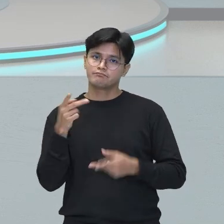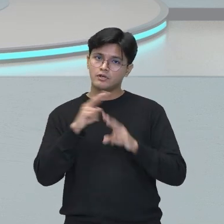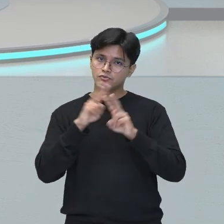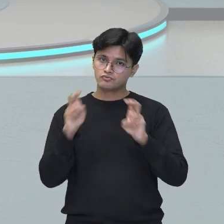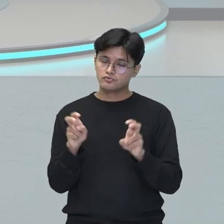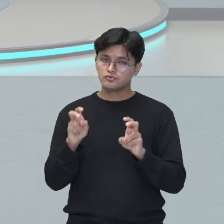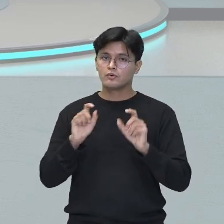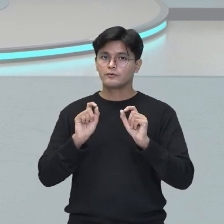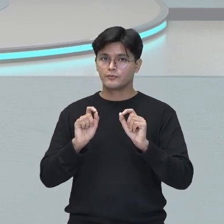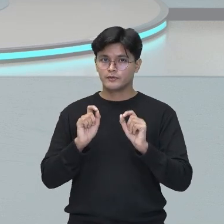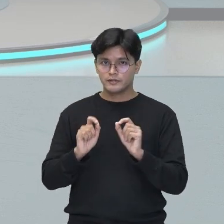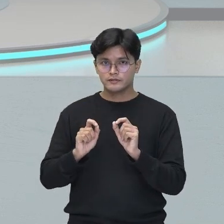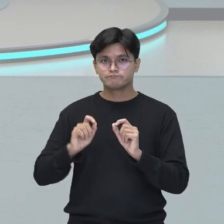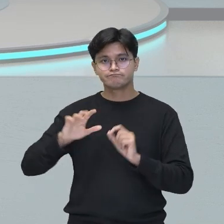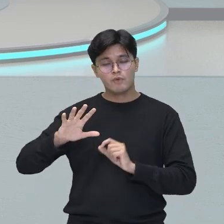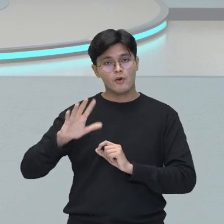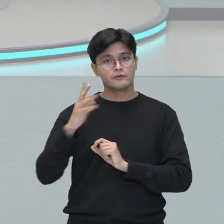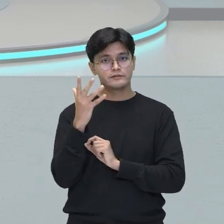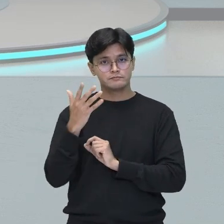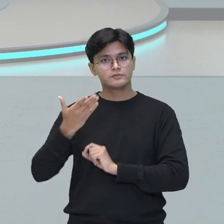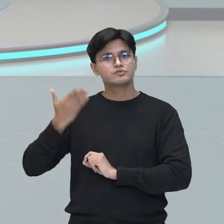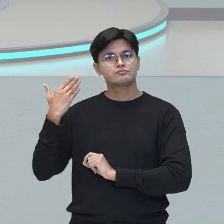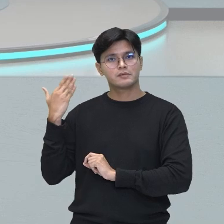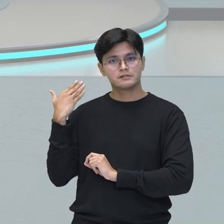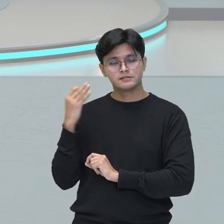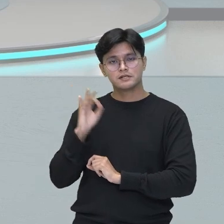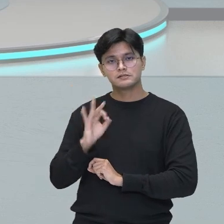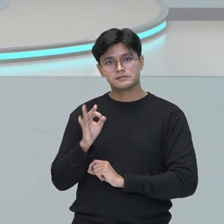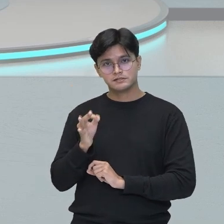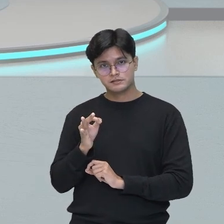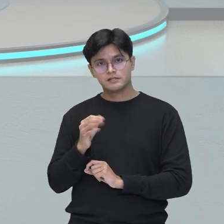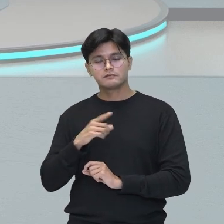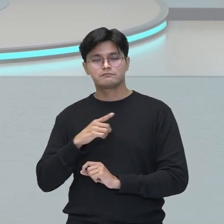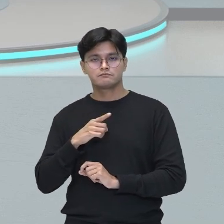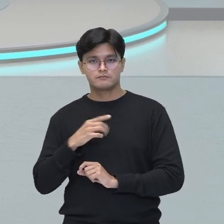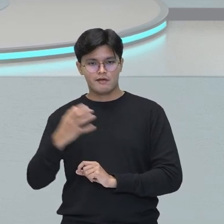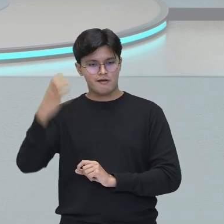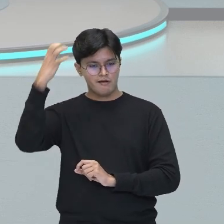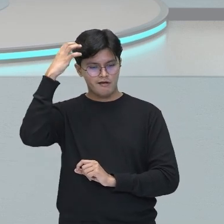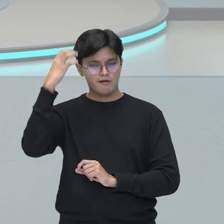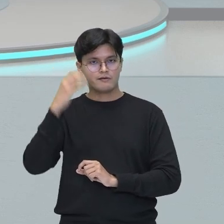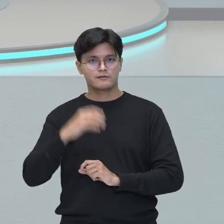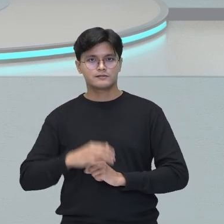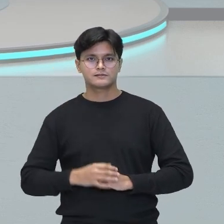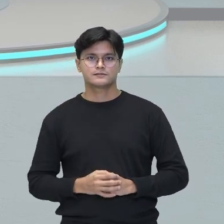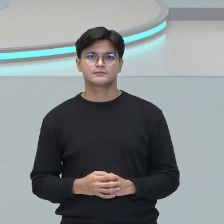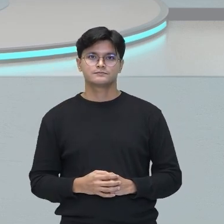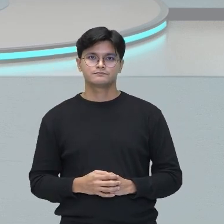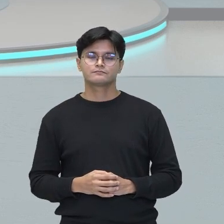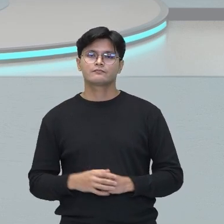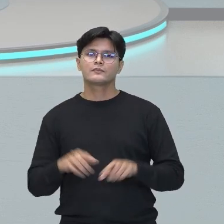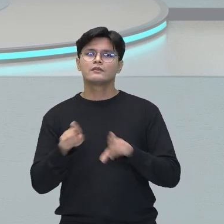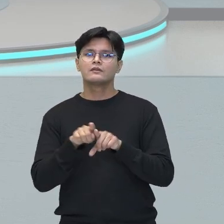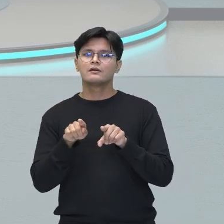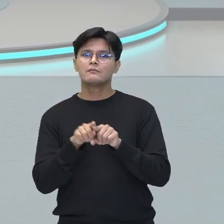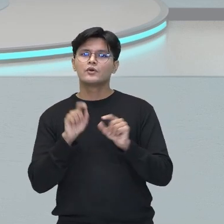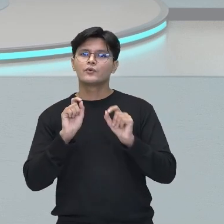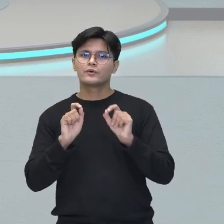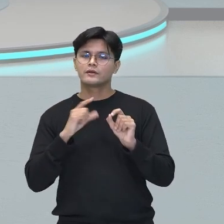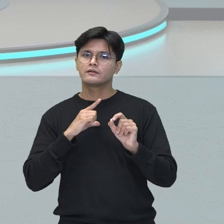né da época também e que envolvem os reis temos a